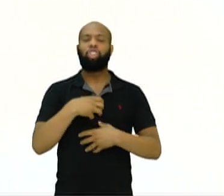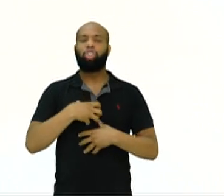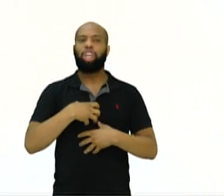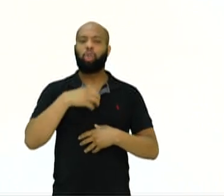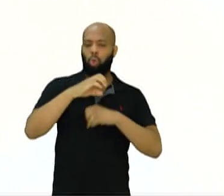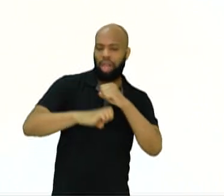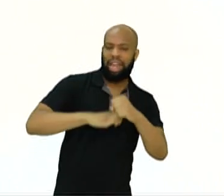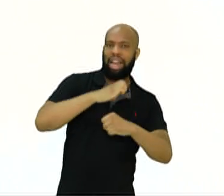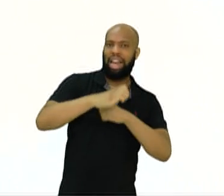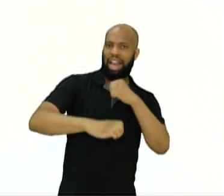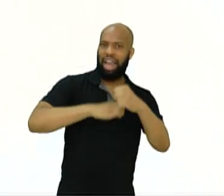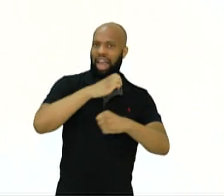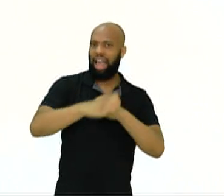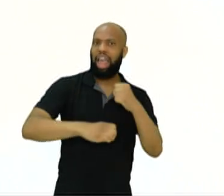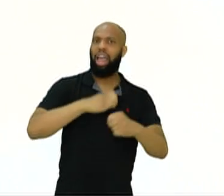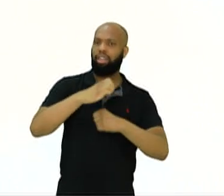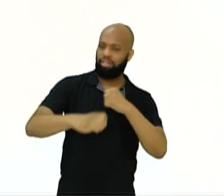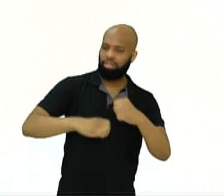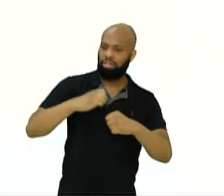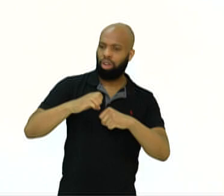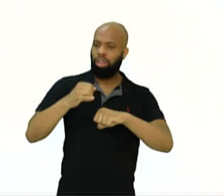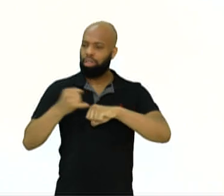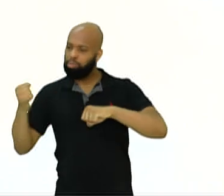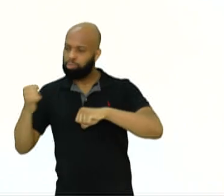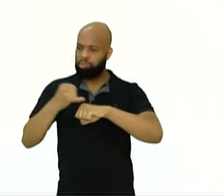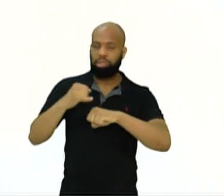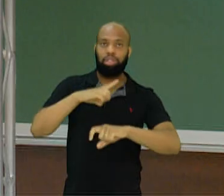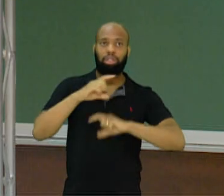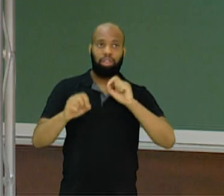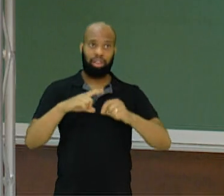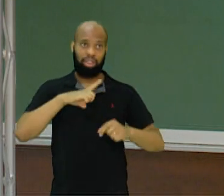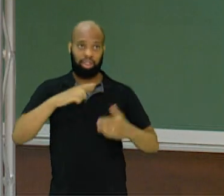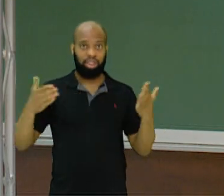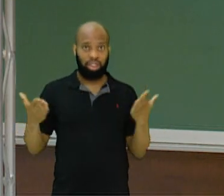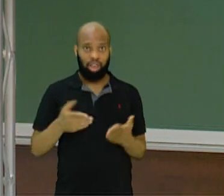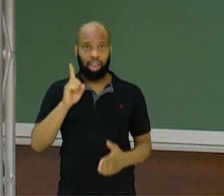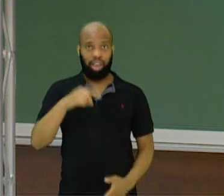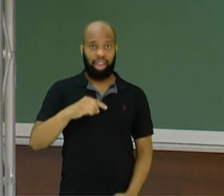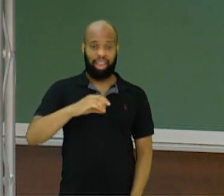eletronegatividade. Lembra da eletronegatividade? Então aqui, ó, eu tenho esse carbono aqui que é